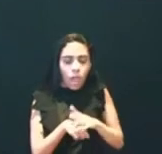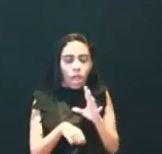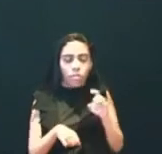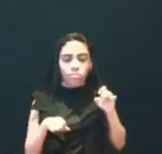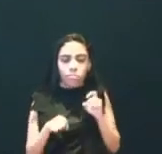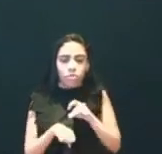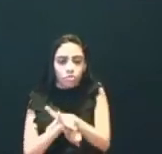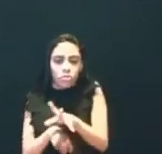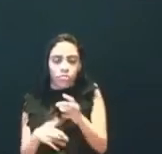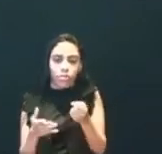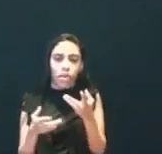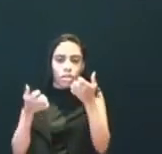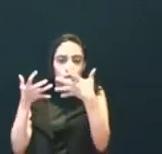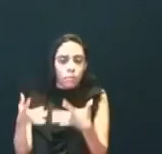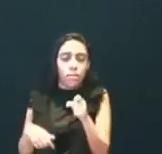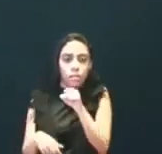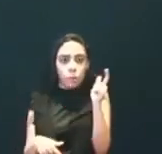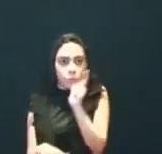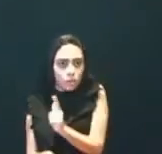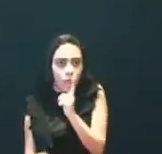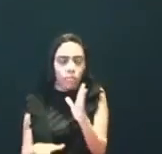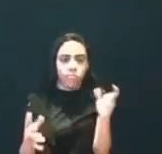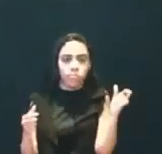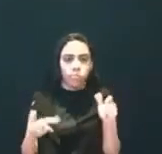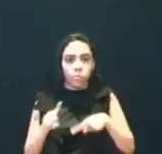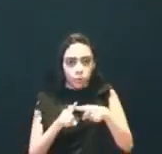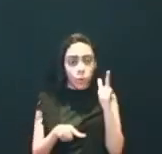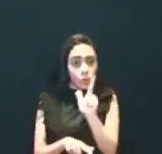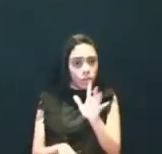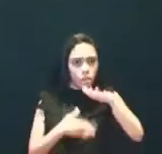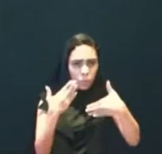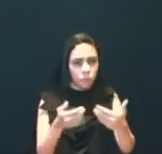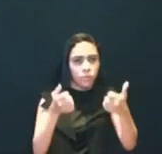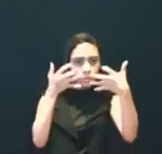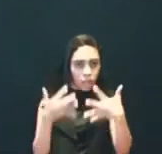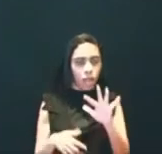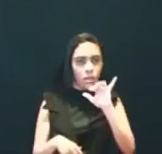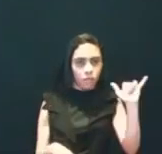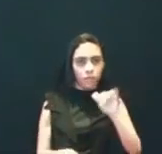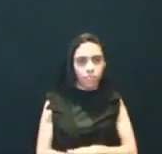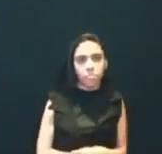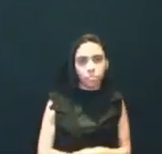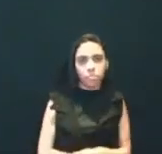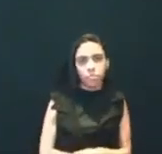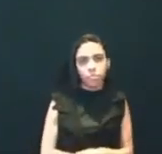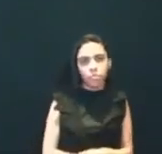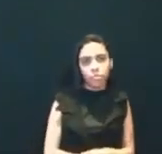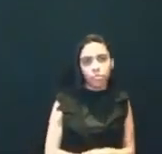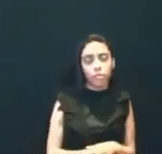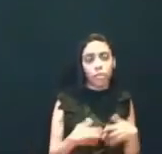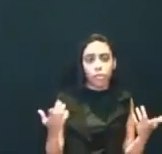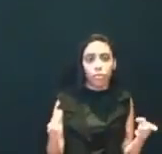indicado, melhores são os resultados. Mas a gente vai falar um pouco mais sobre isso à frente. Bom,